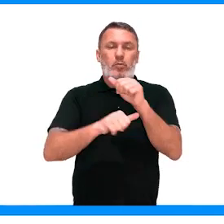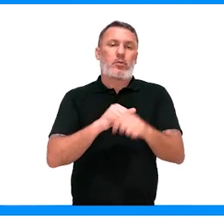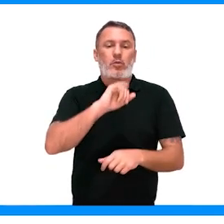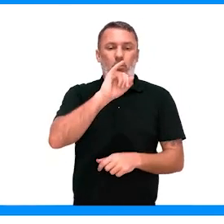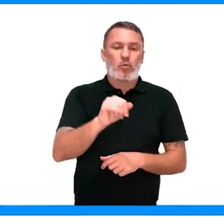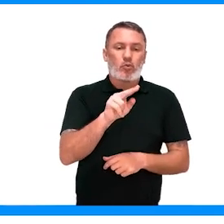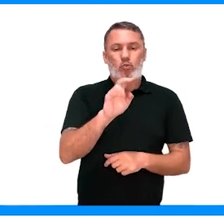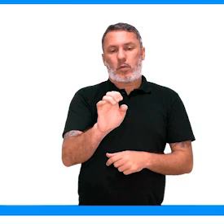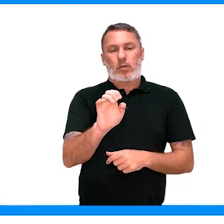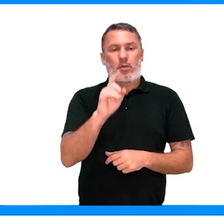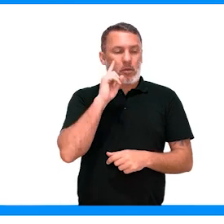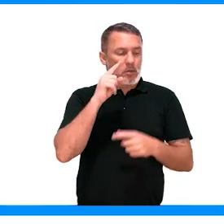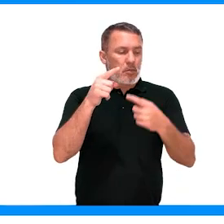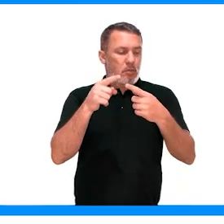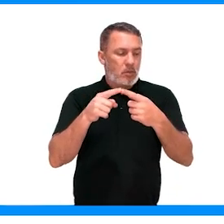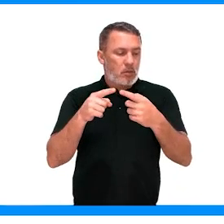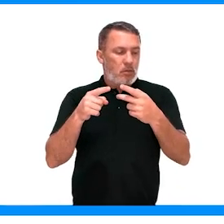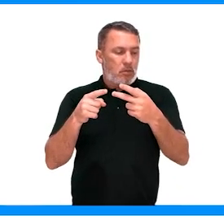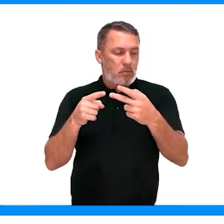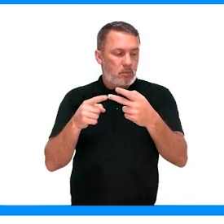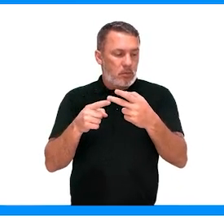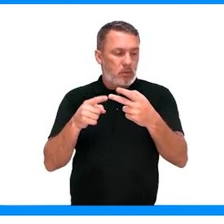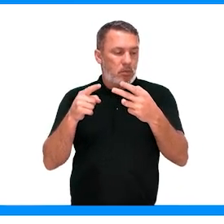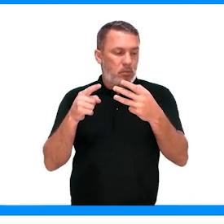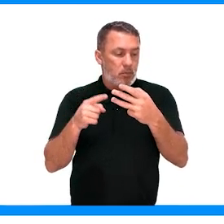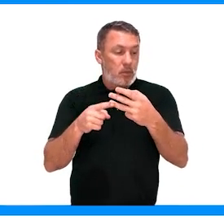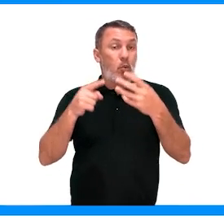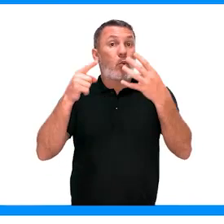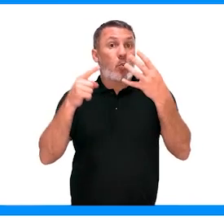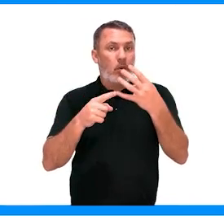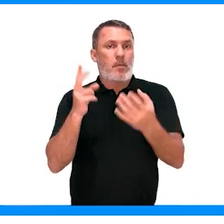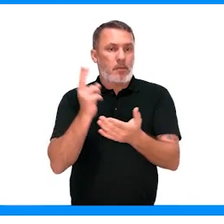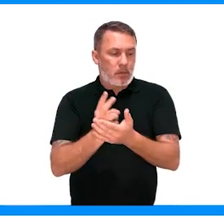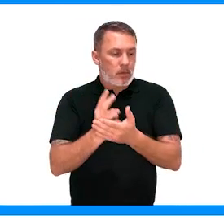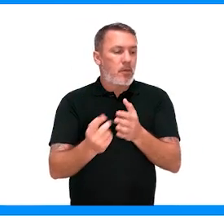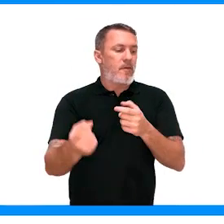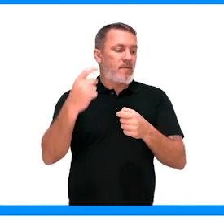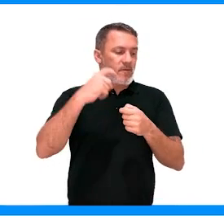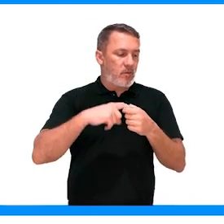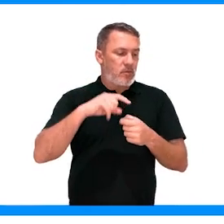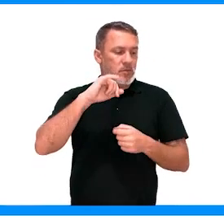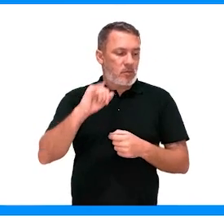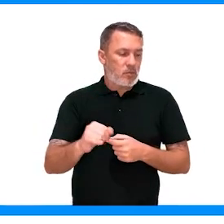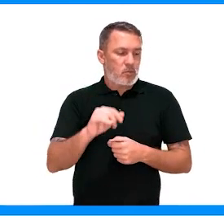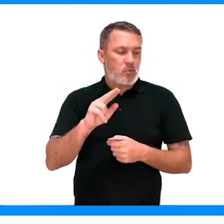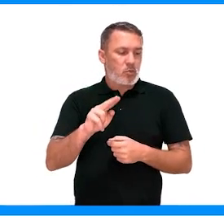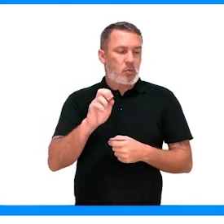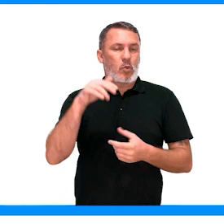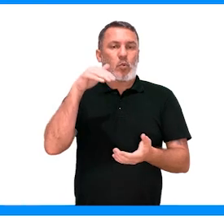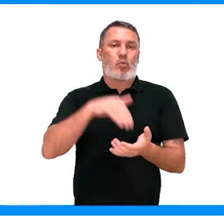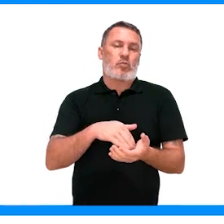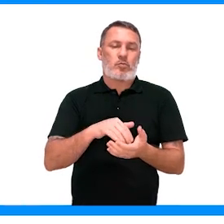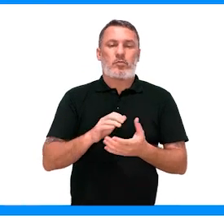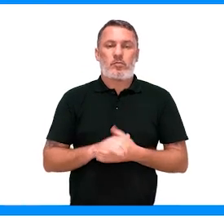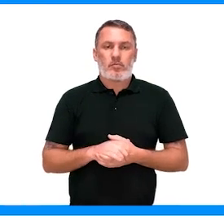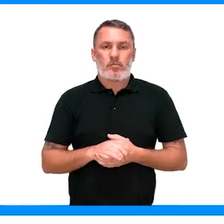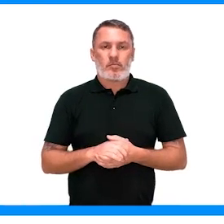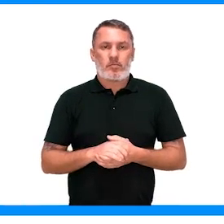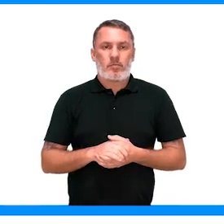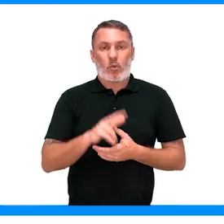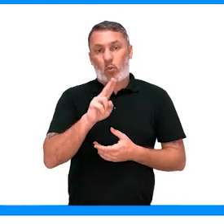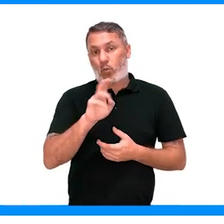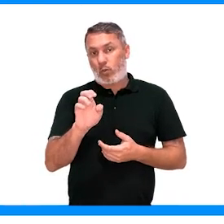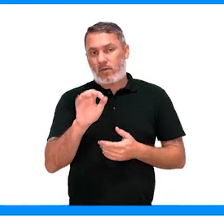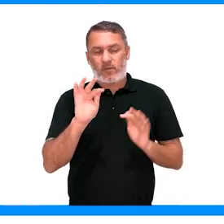usted juega. Volta para o normal, nós outros jugamos, vos outros jugais, e de tongação outra vez. Ellos, ellas,